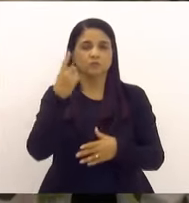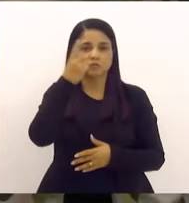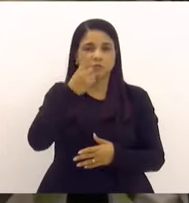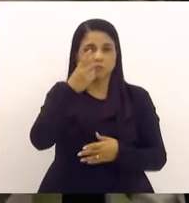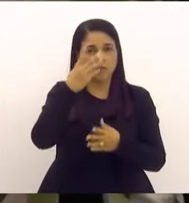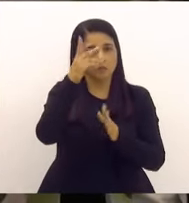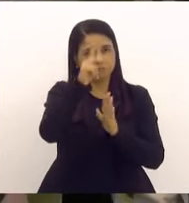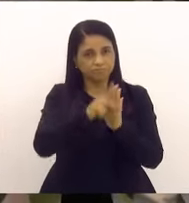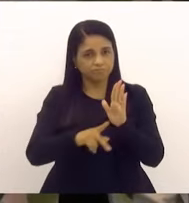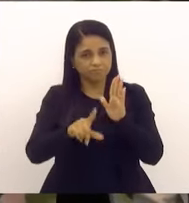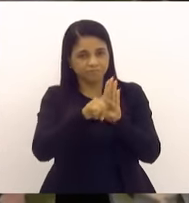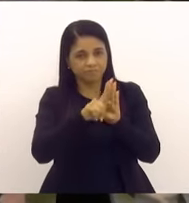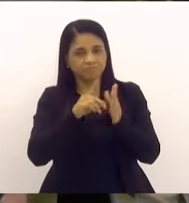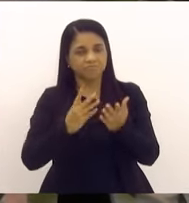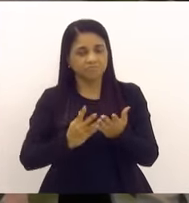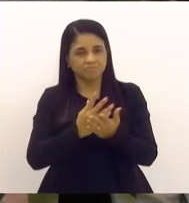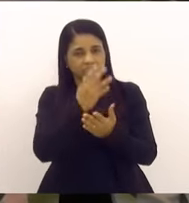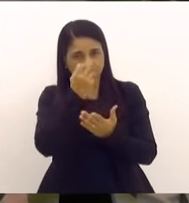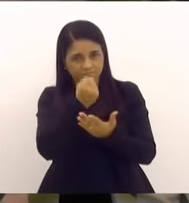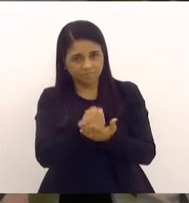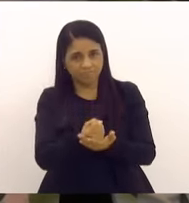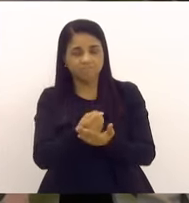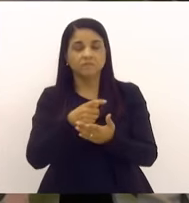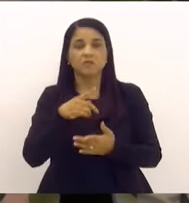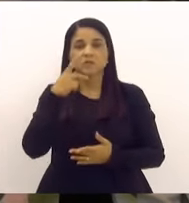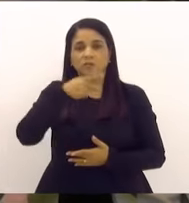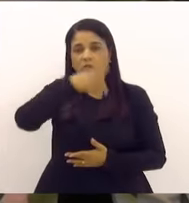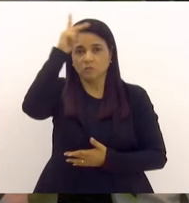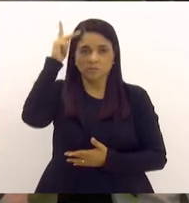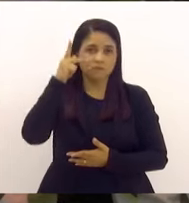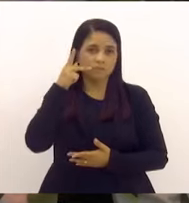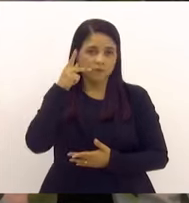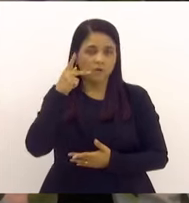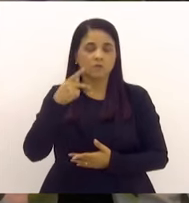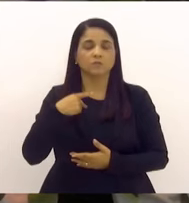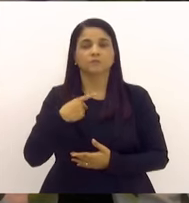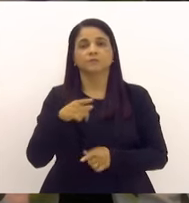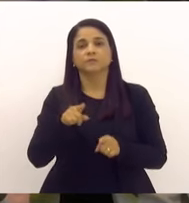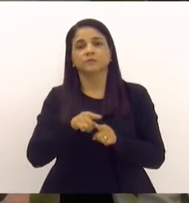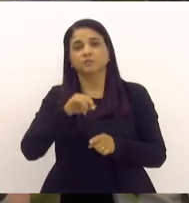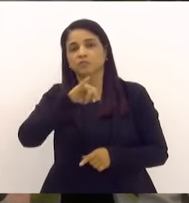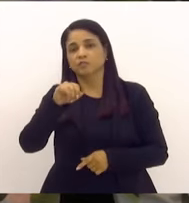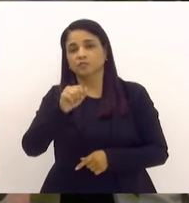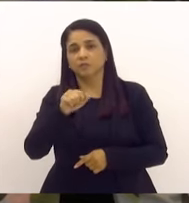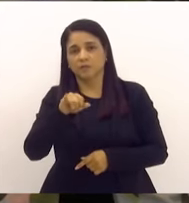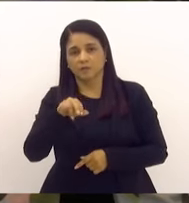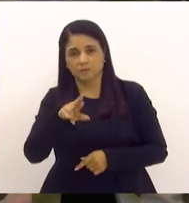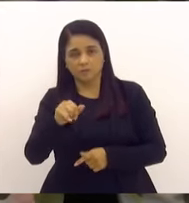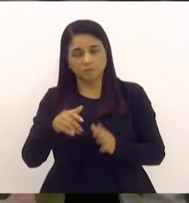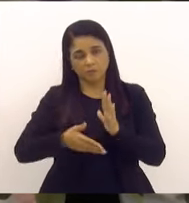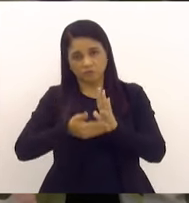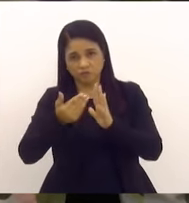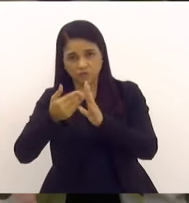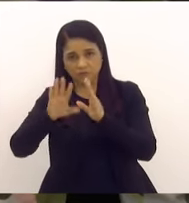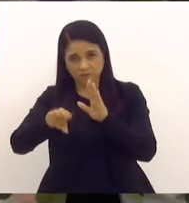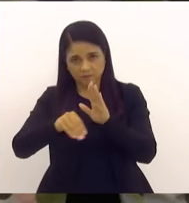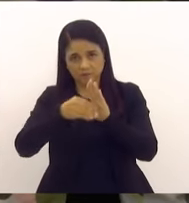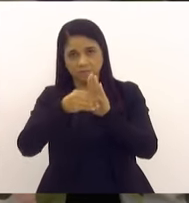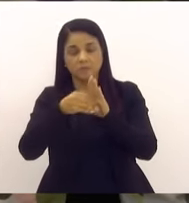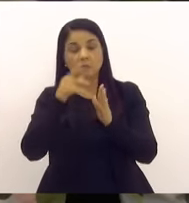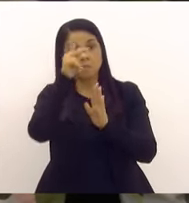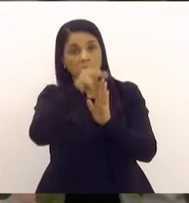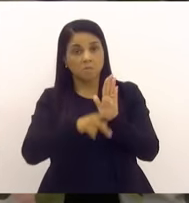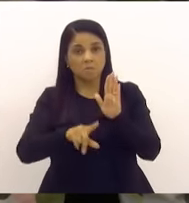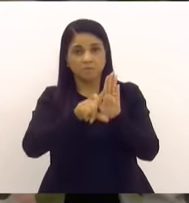projeto, agradecer aos deputados Luiz Paulo e Jari por terem retirado as emendas e dizer que esse